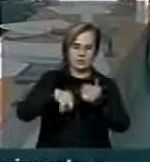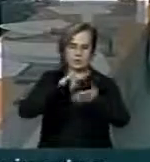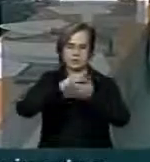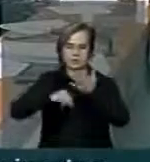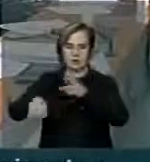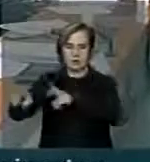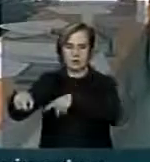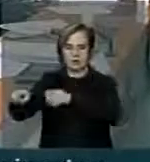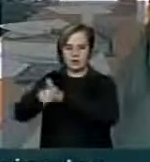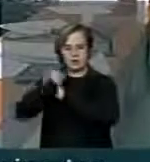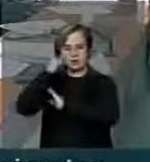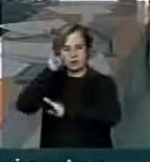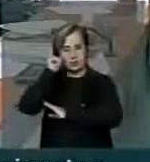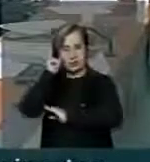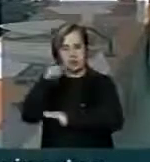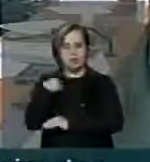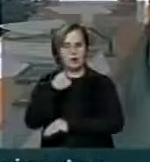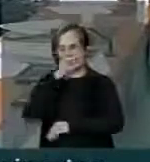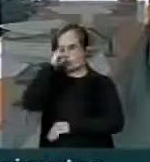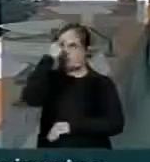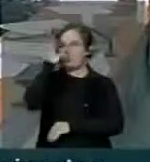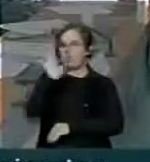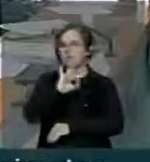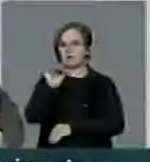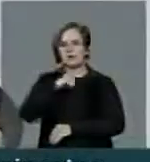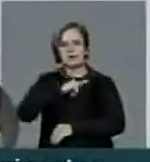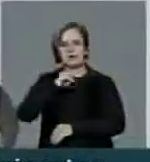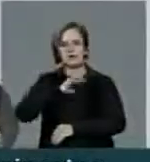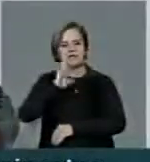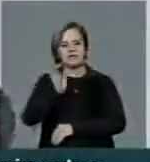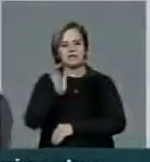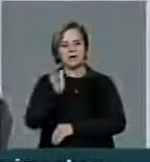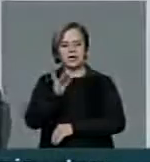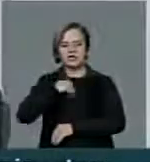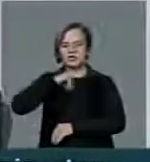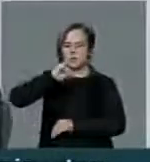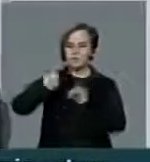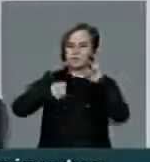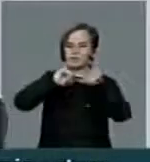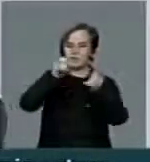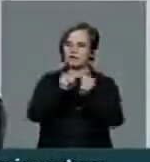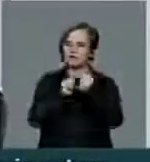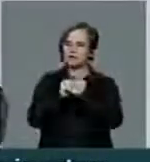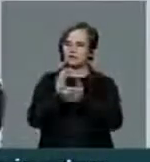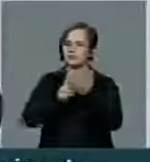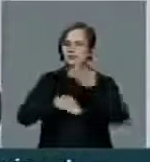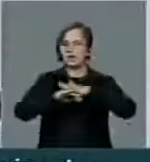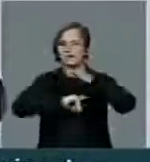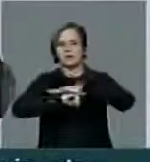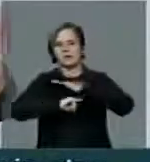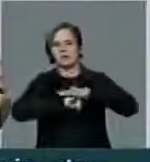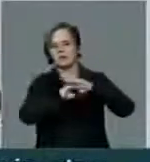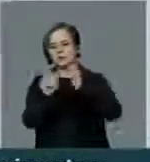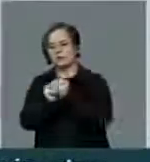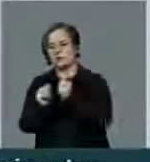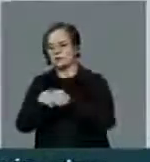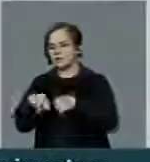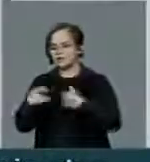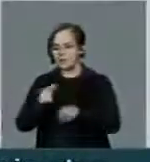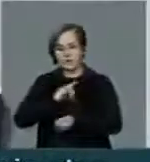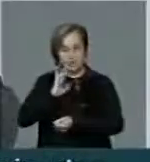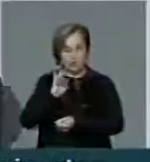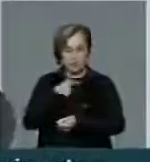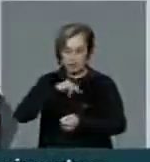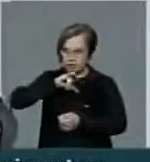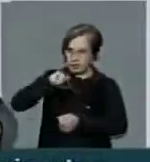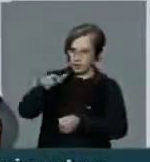próprio ITR. Nós não estamos inventando nada, estamos usando o que existe. Não tem novas classificações, não tem nada, é a partir do que existe.